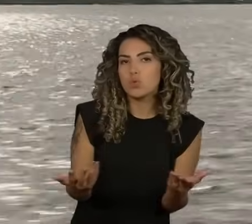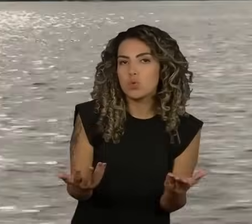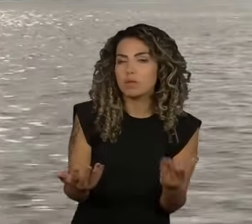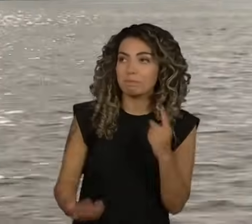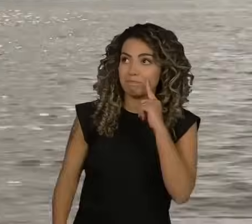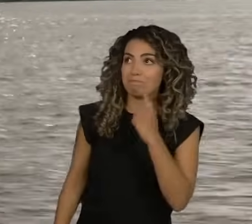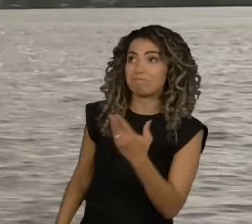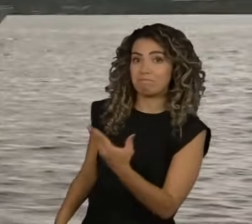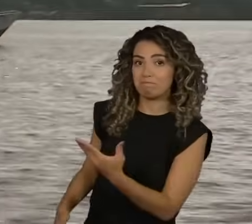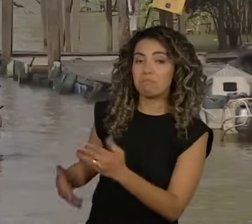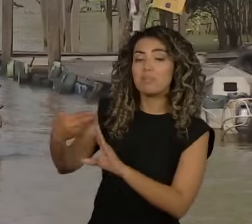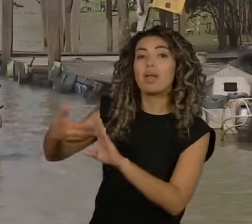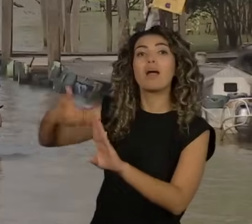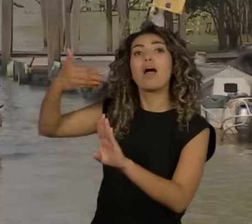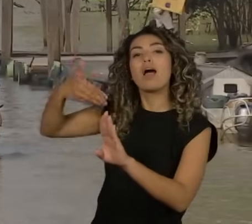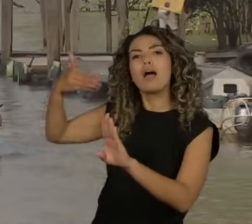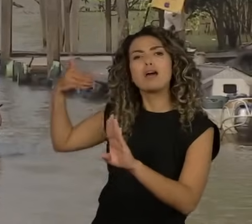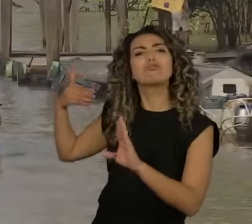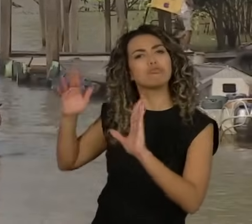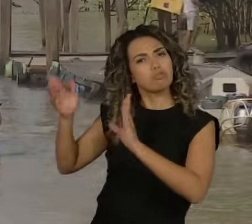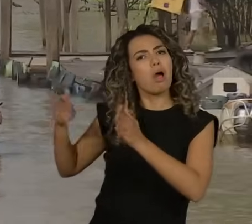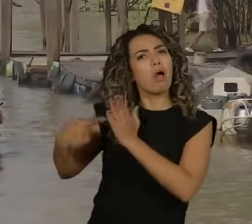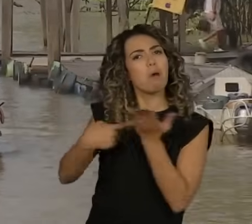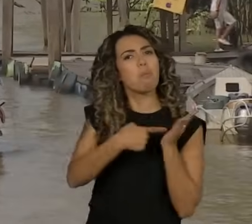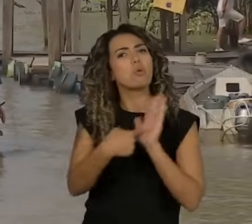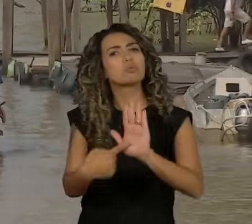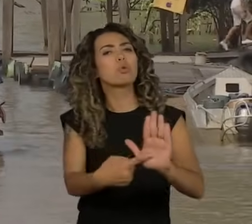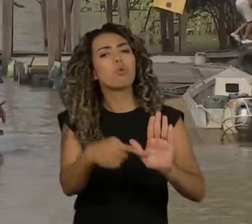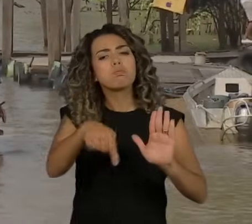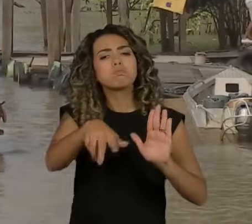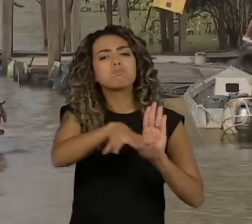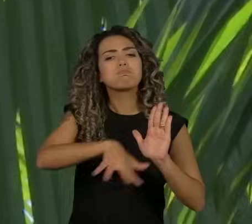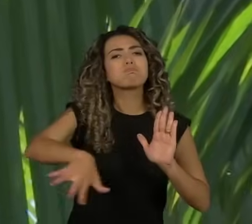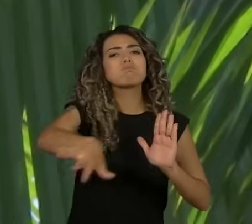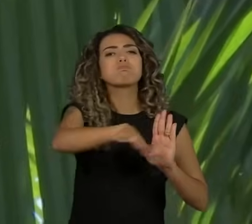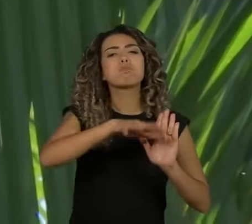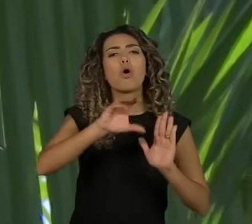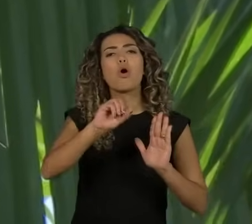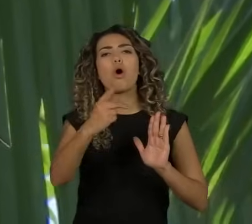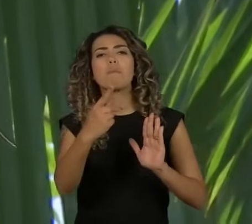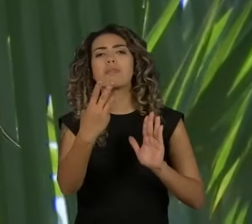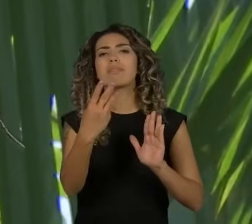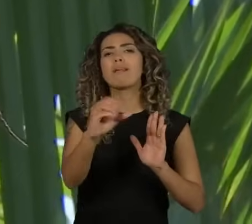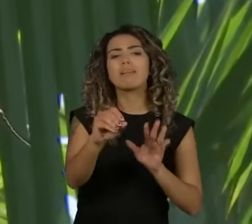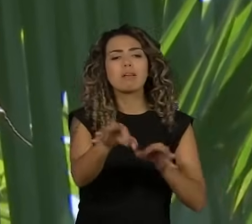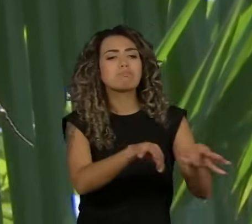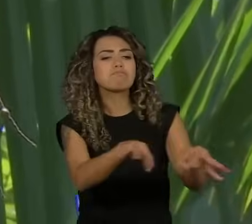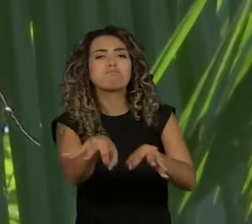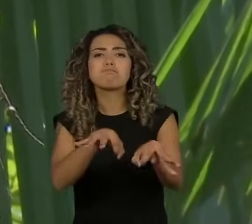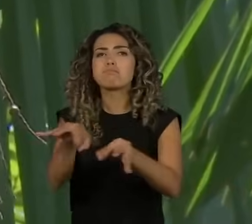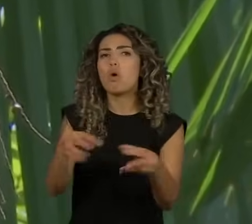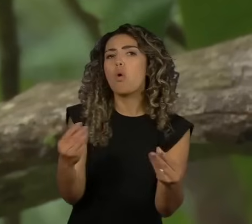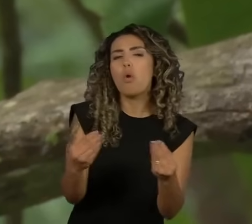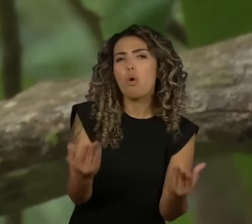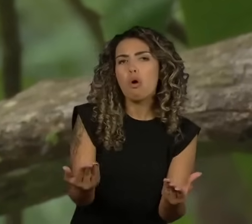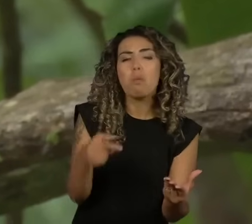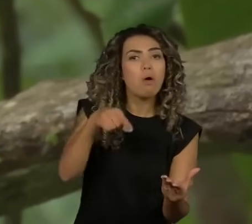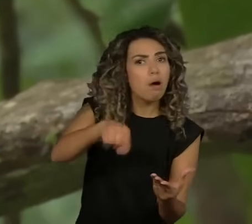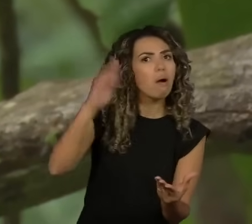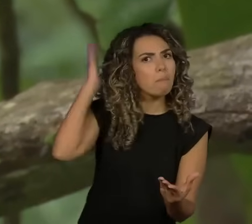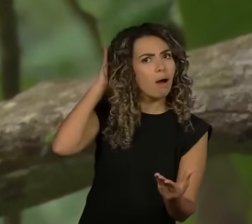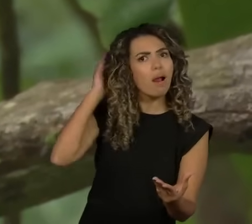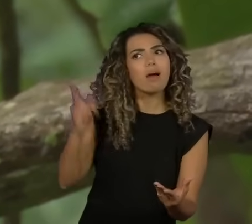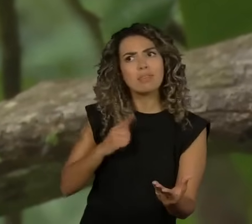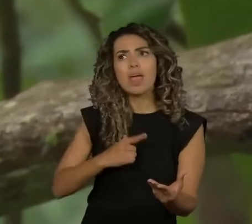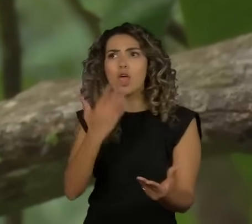Na última reportagem da série sobre os preparativos para a COP30, conheça os produtos alimentícios do Pará que geram